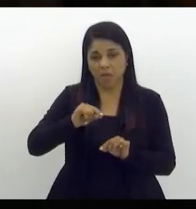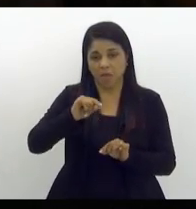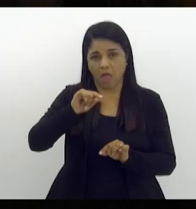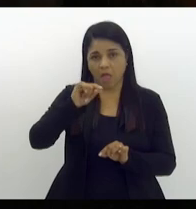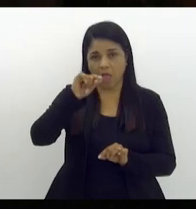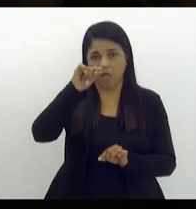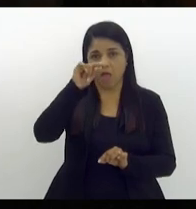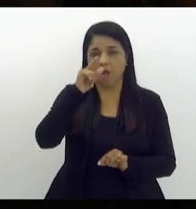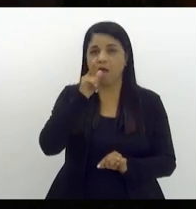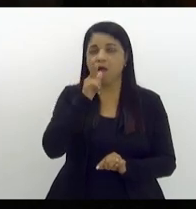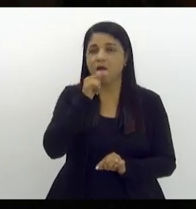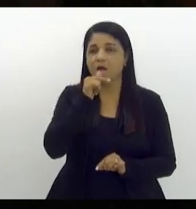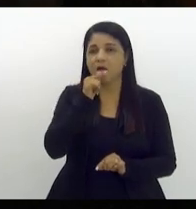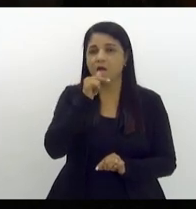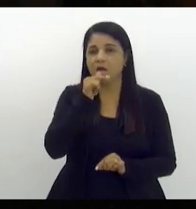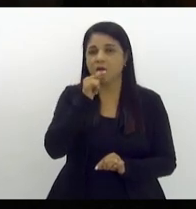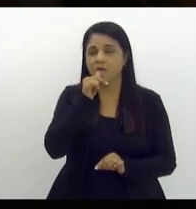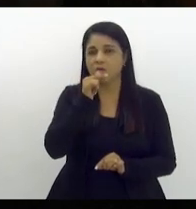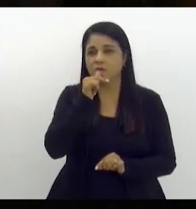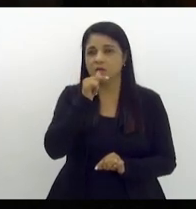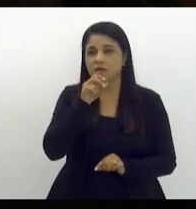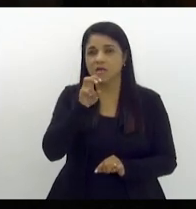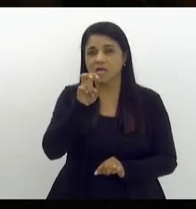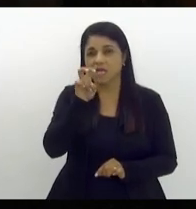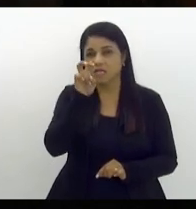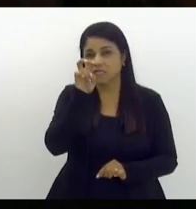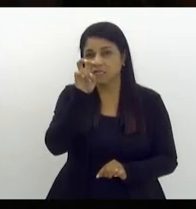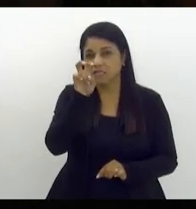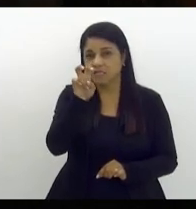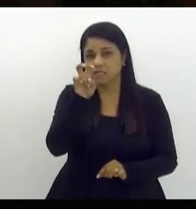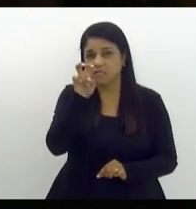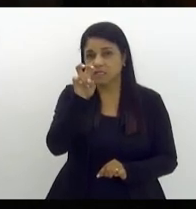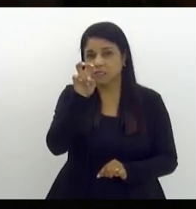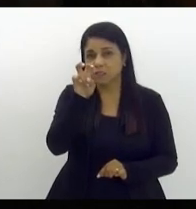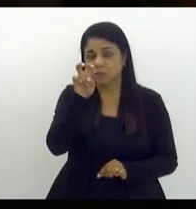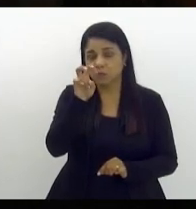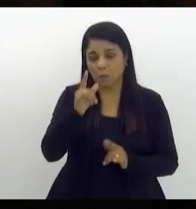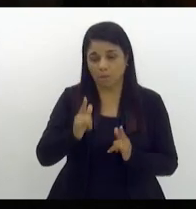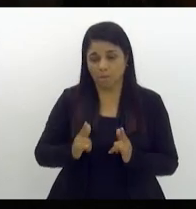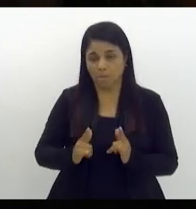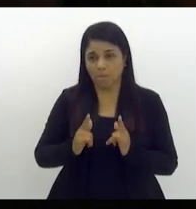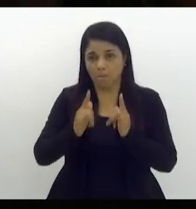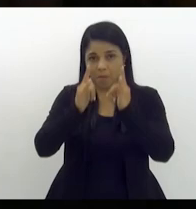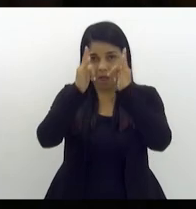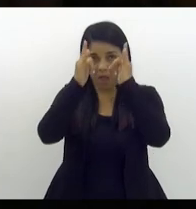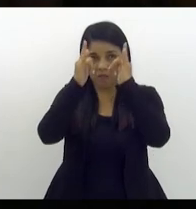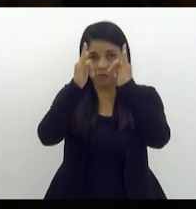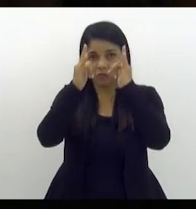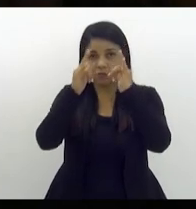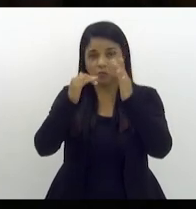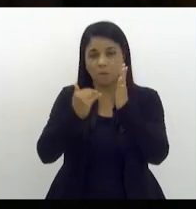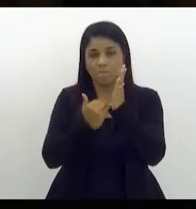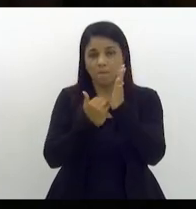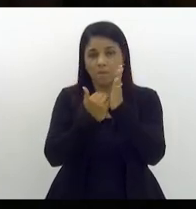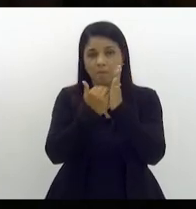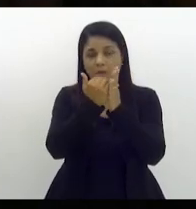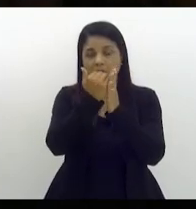Isto é um prédio de 5 pavimentos, considerando o pé direito de 3 metros.